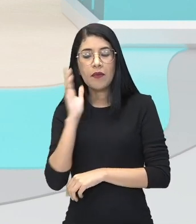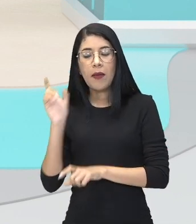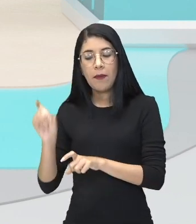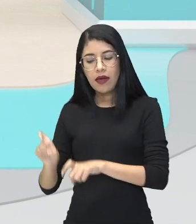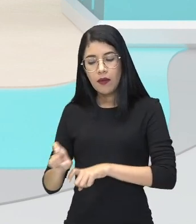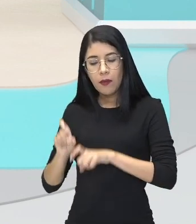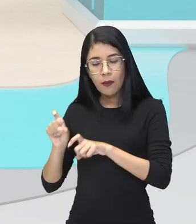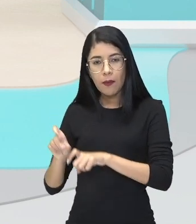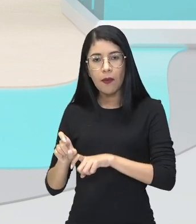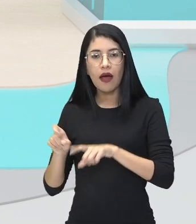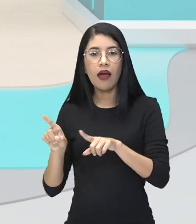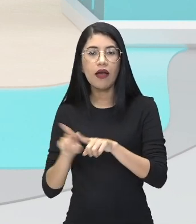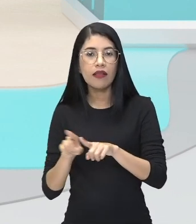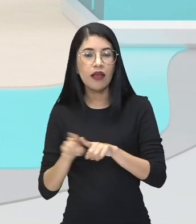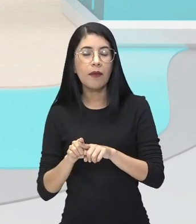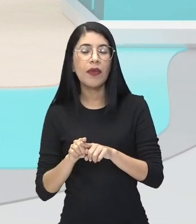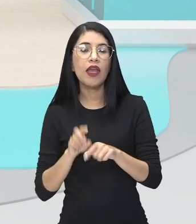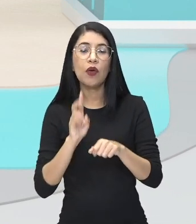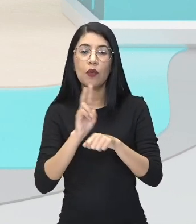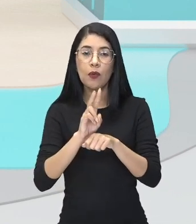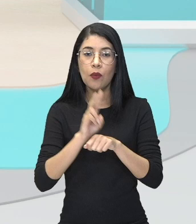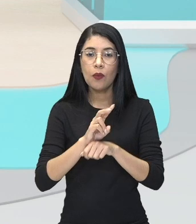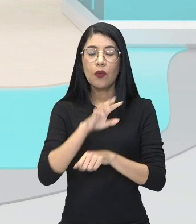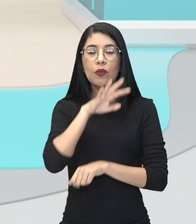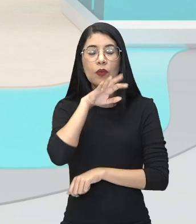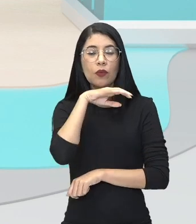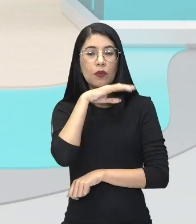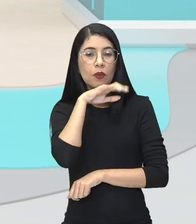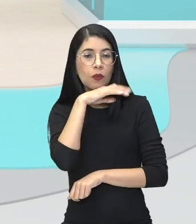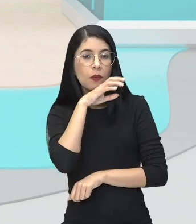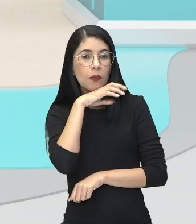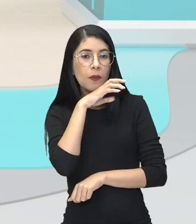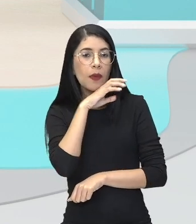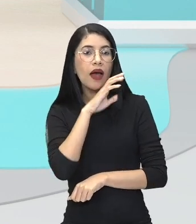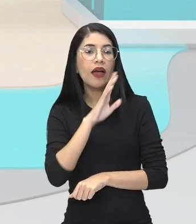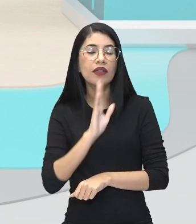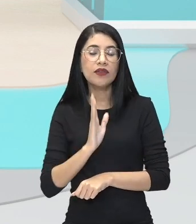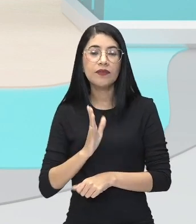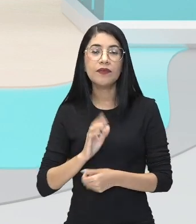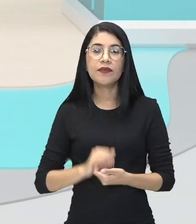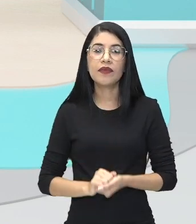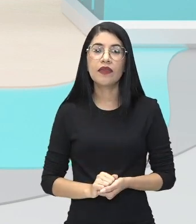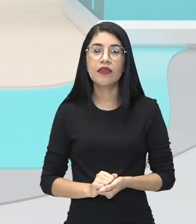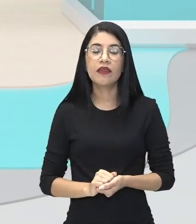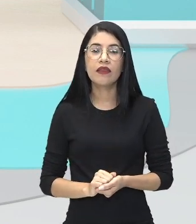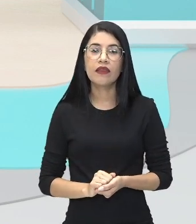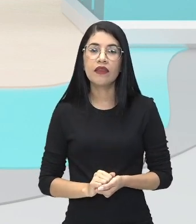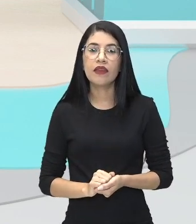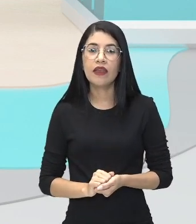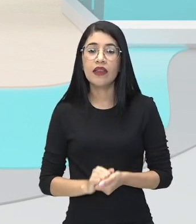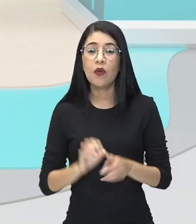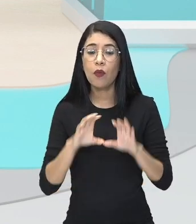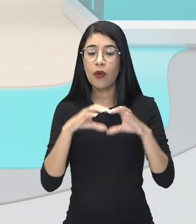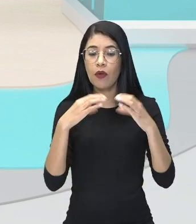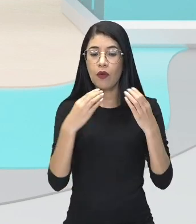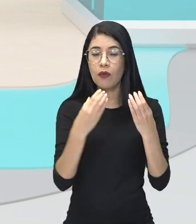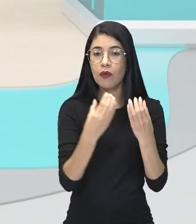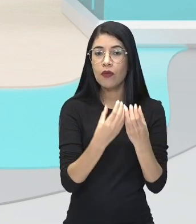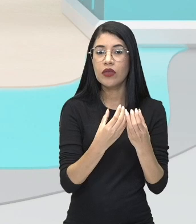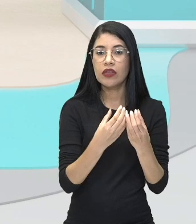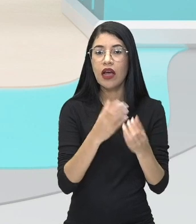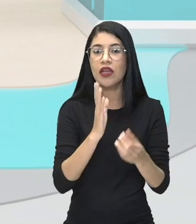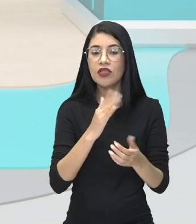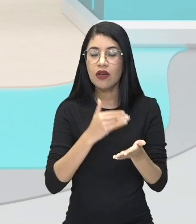ele já domesticou os animais, ele já cria os animais, ele já vive numa comunidade, então